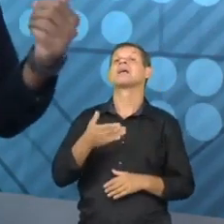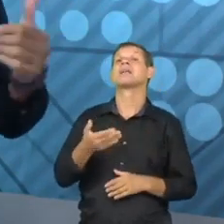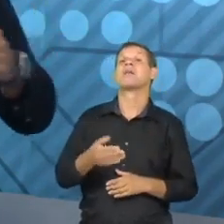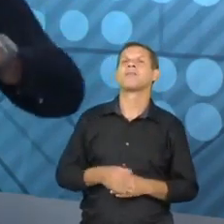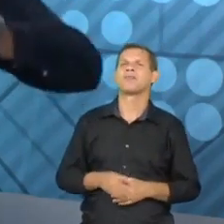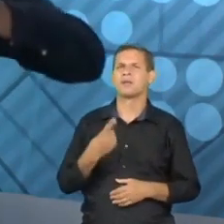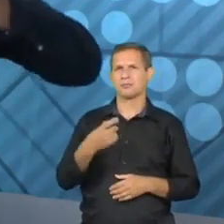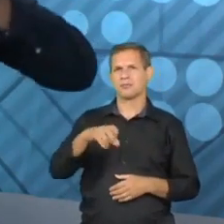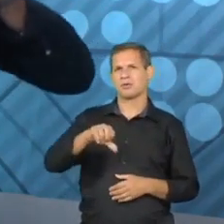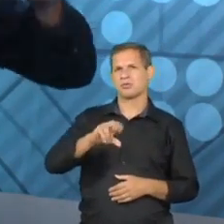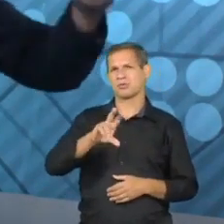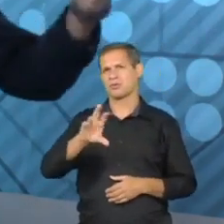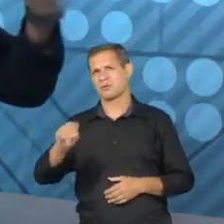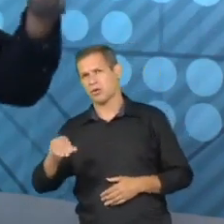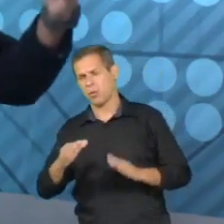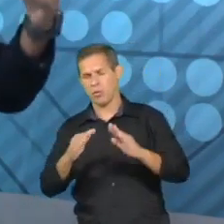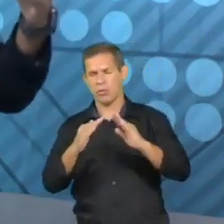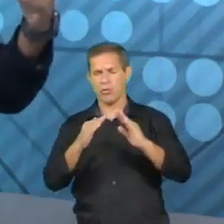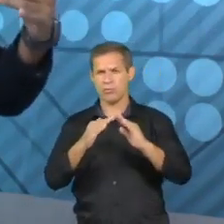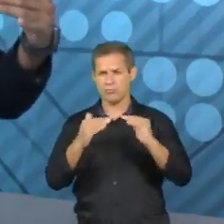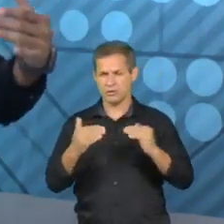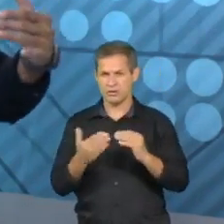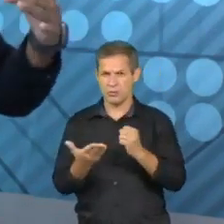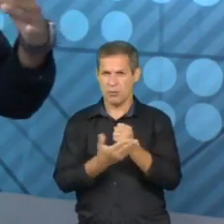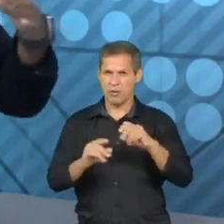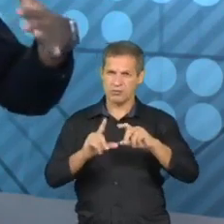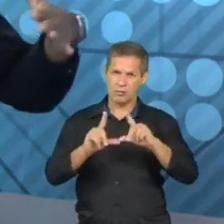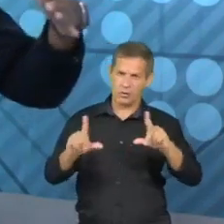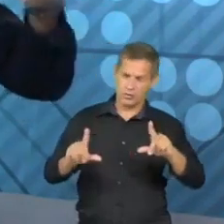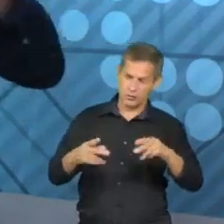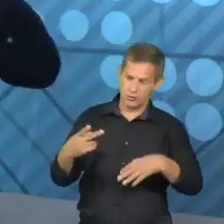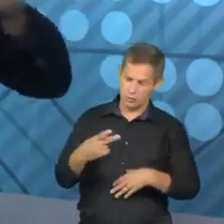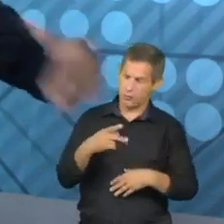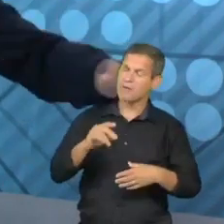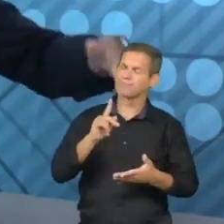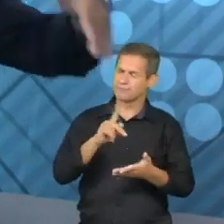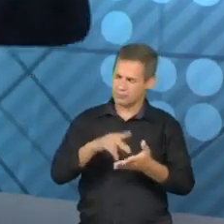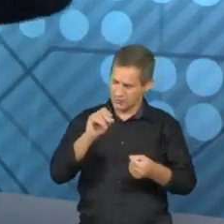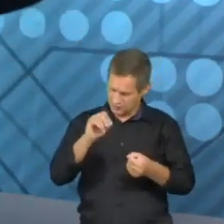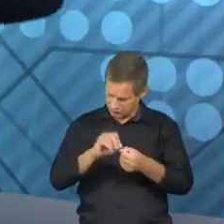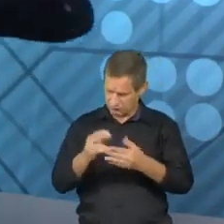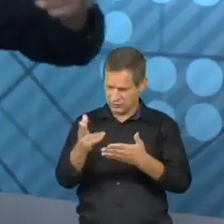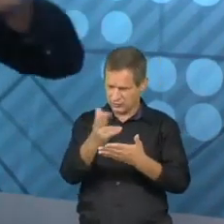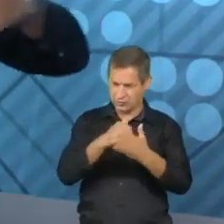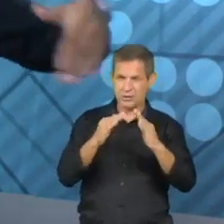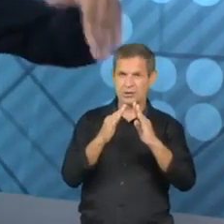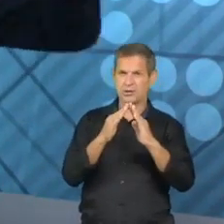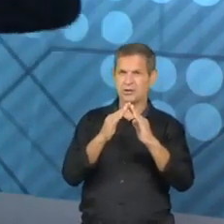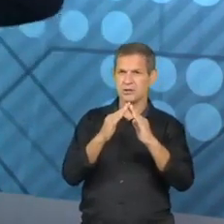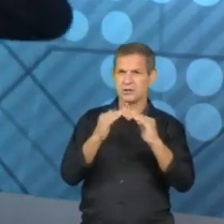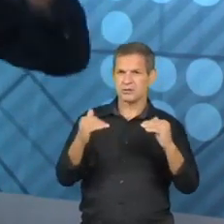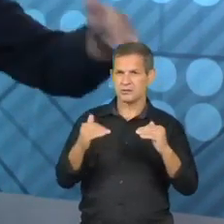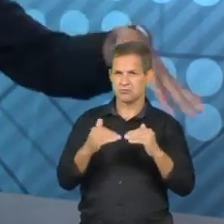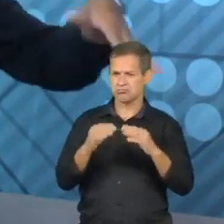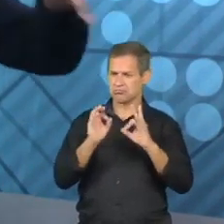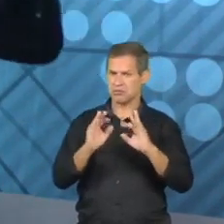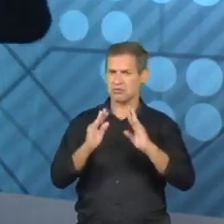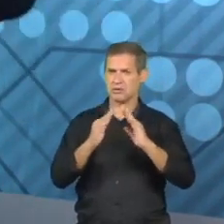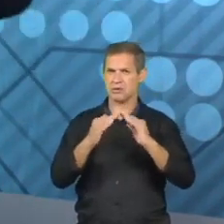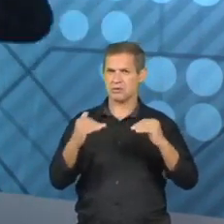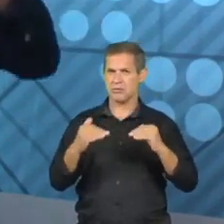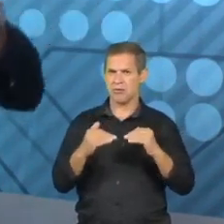lá em 1950, uma base super alargada, né, e ela realmente fazendo o desenho de uma pirâmide, né, praticamente que perfeita, ela